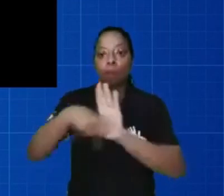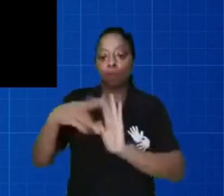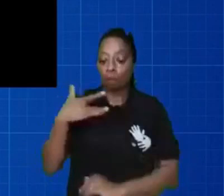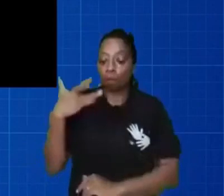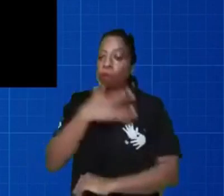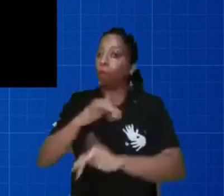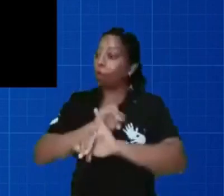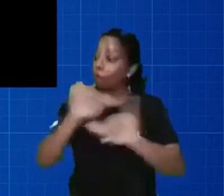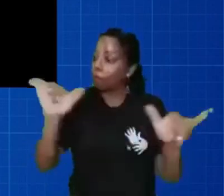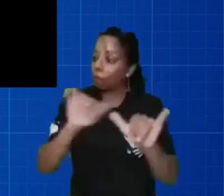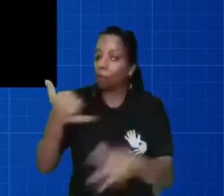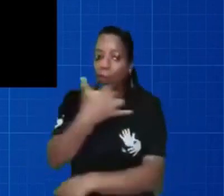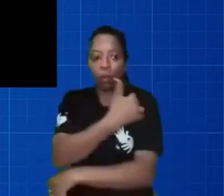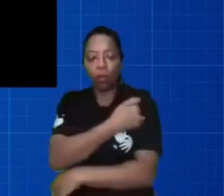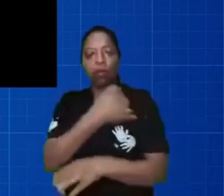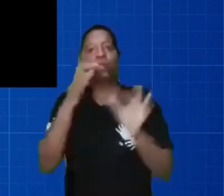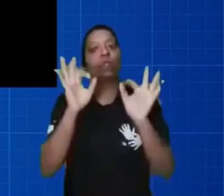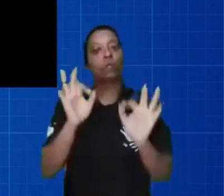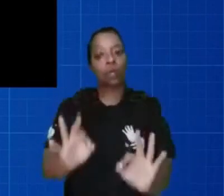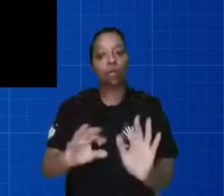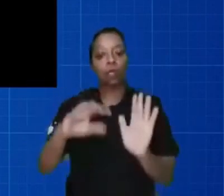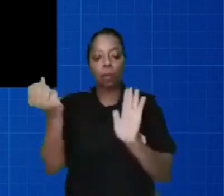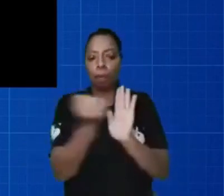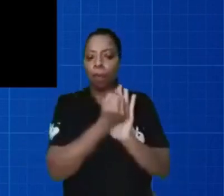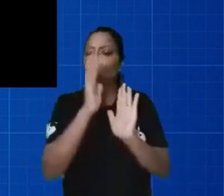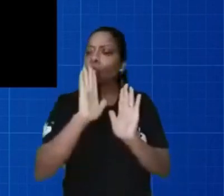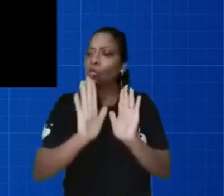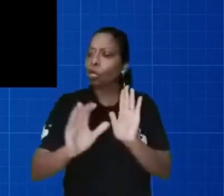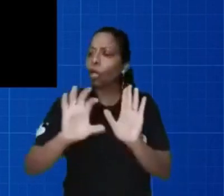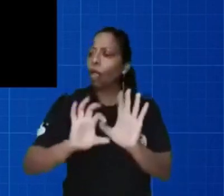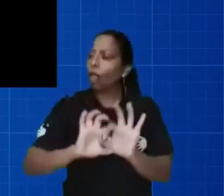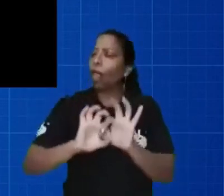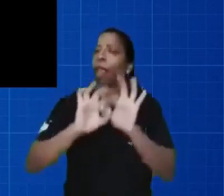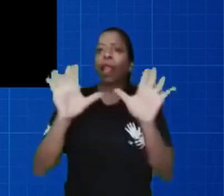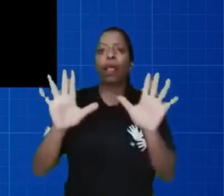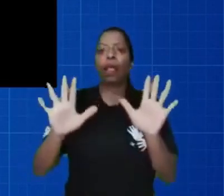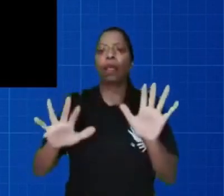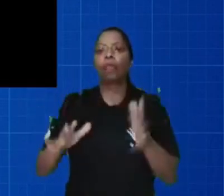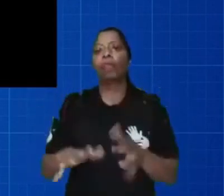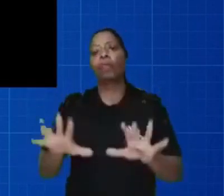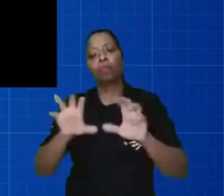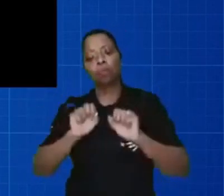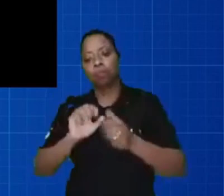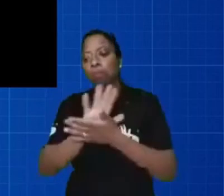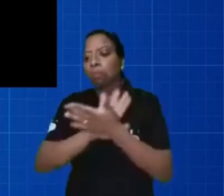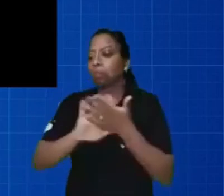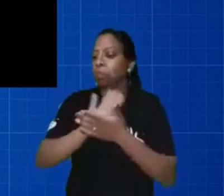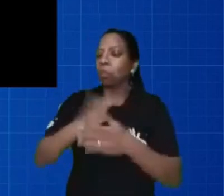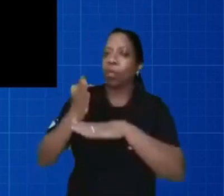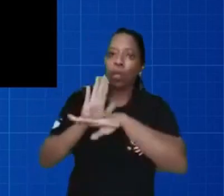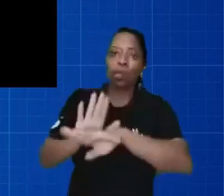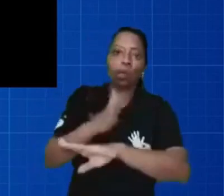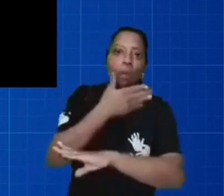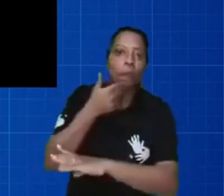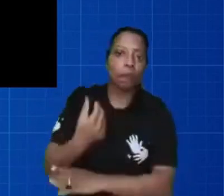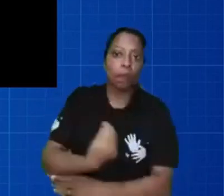vacinas de qualidade, né, e que deram muito certo até então. E se continuarmos vacinando, mantendo as